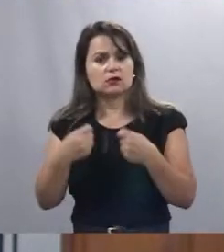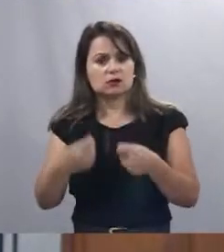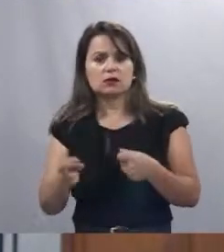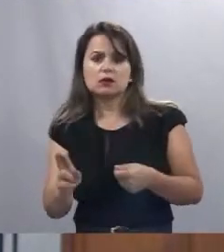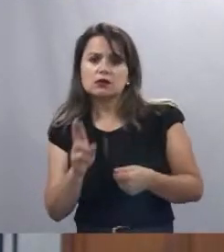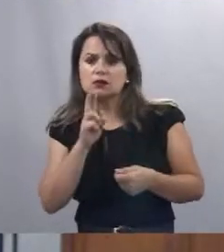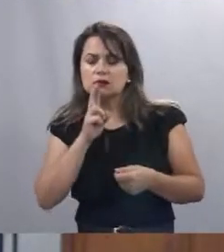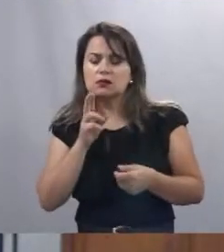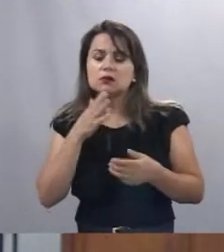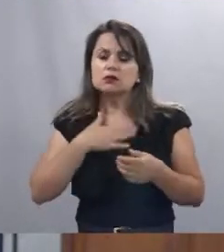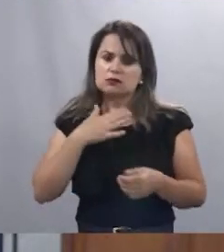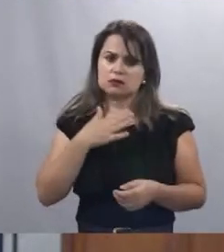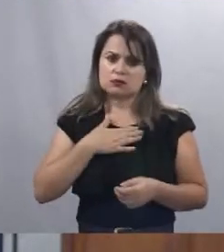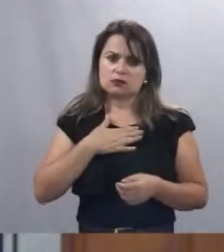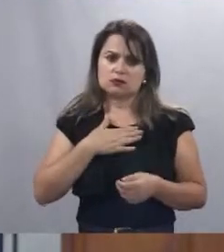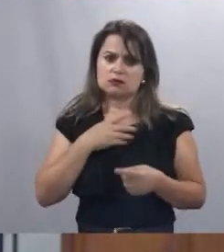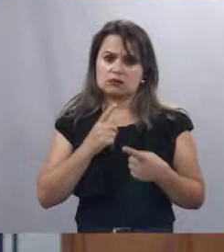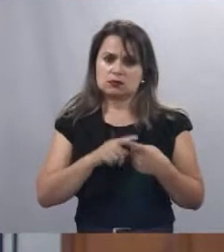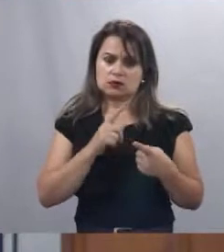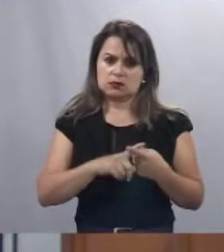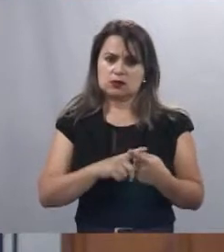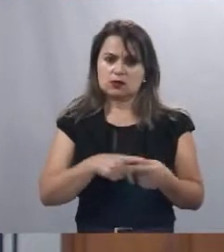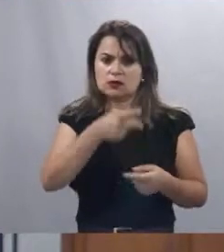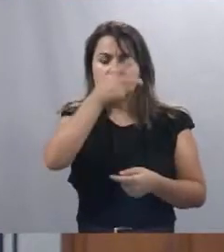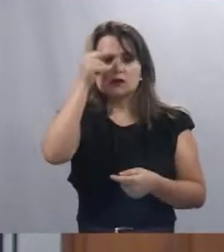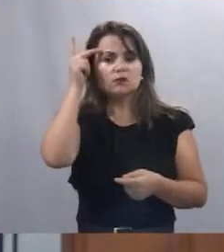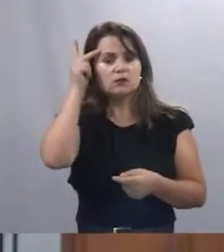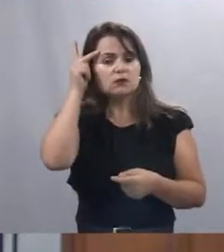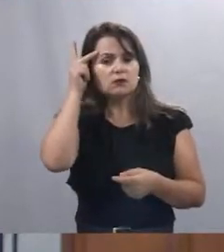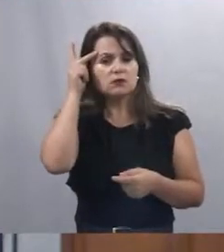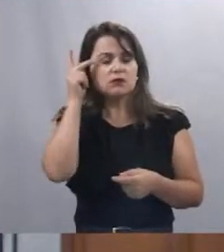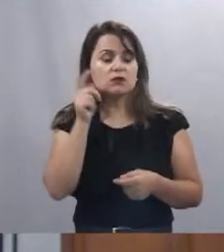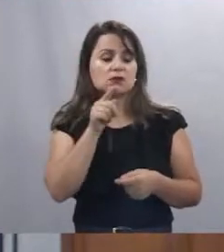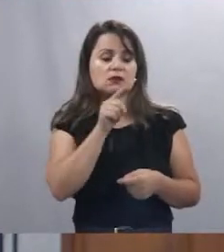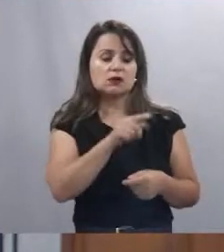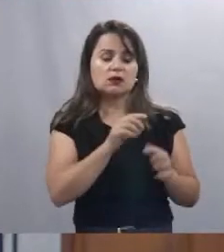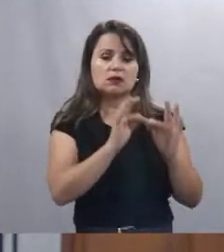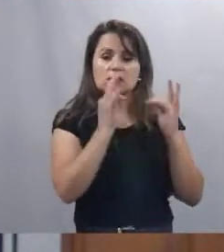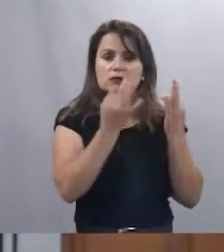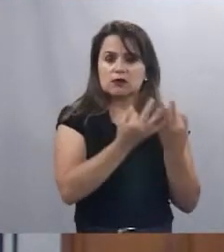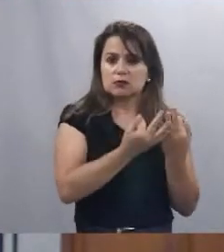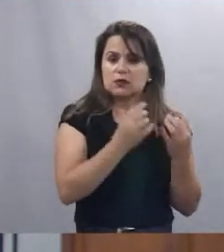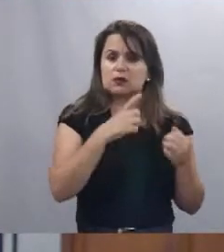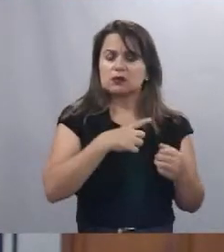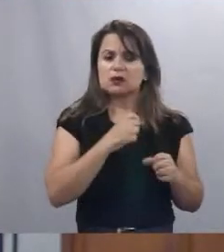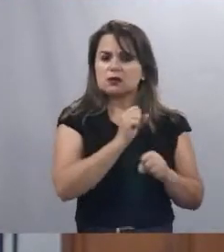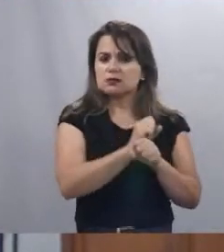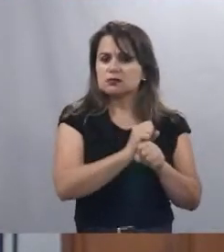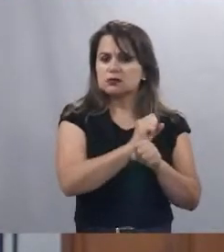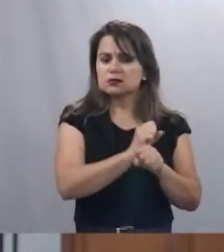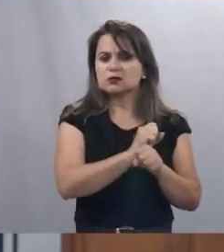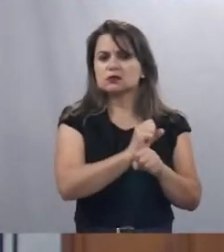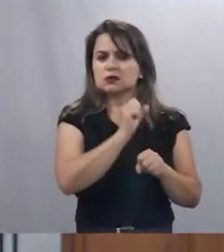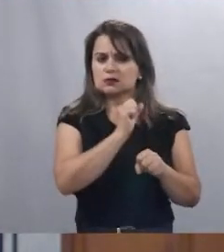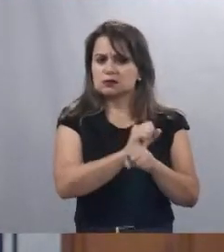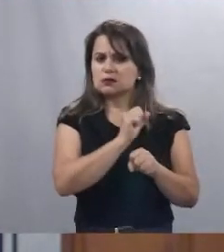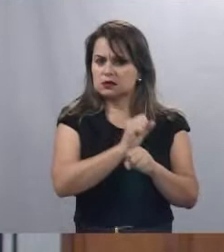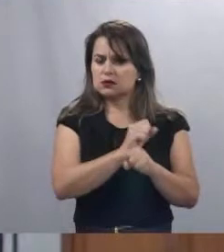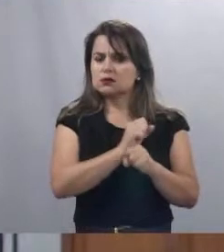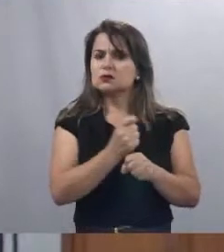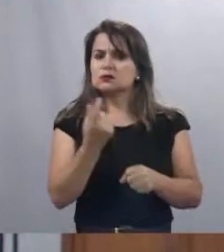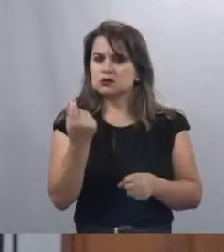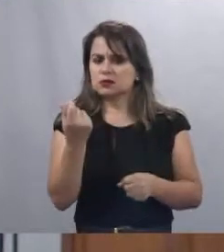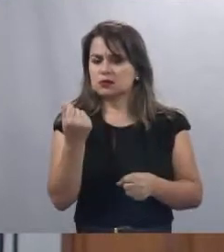os funcionários fiquem ali com essa esperança que ainda vão receber esse dinheiro, porque está fazendo falta, só um minuto,